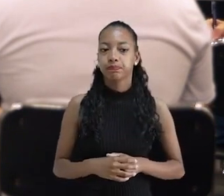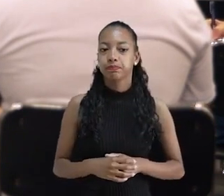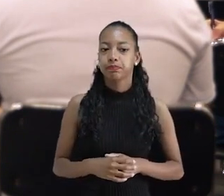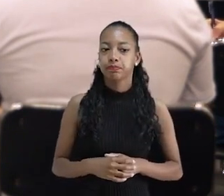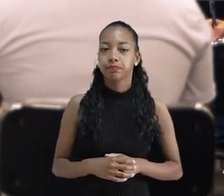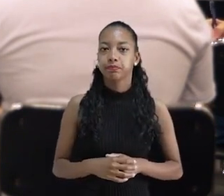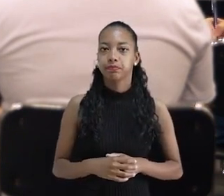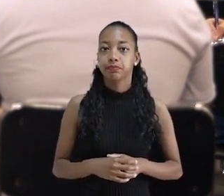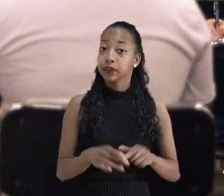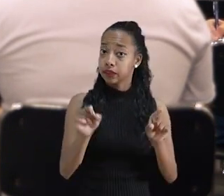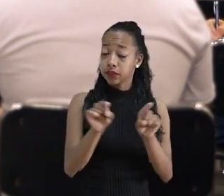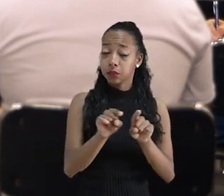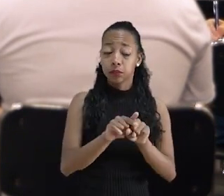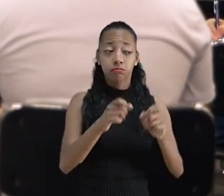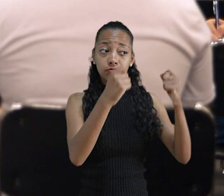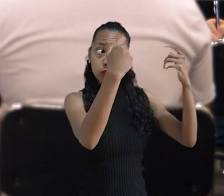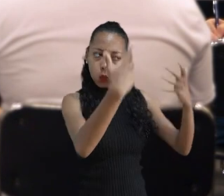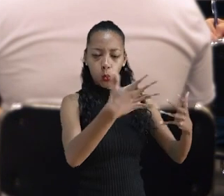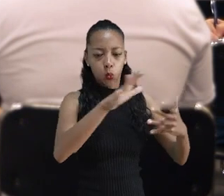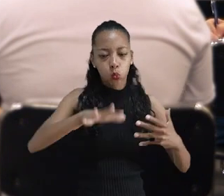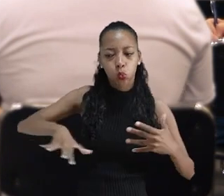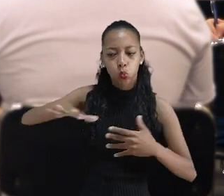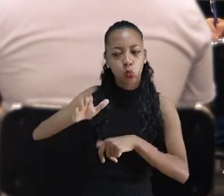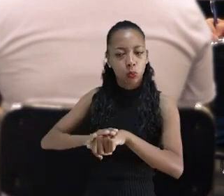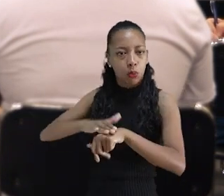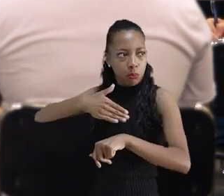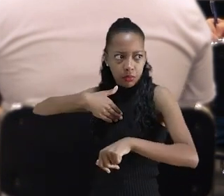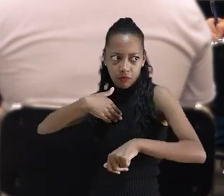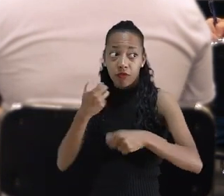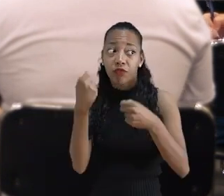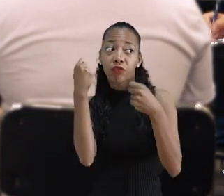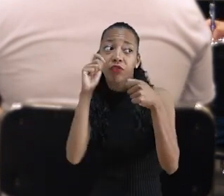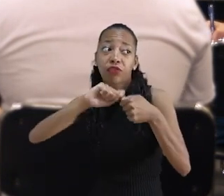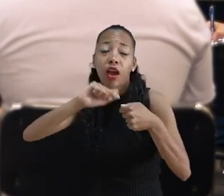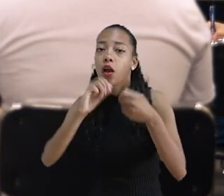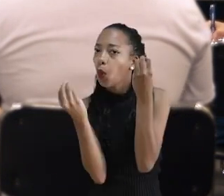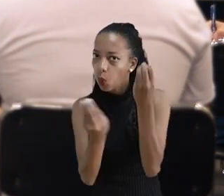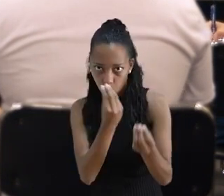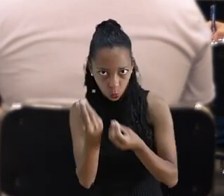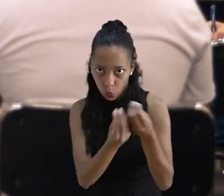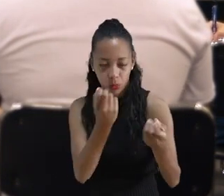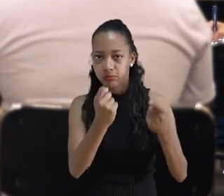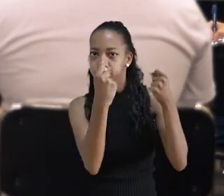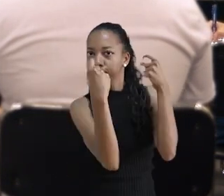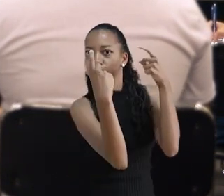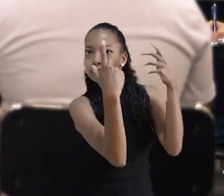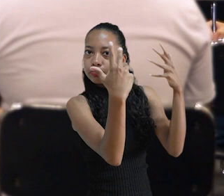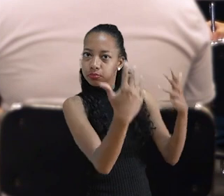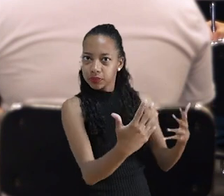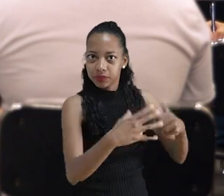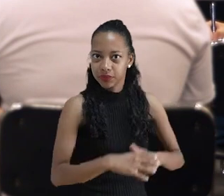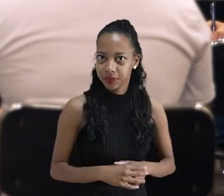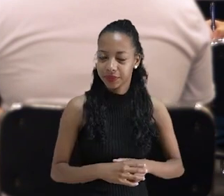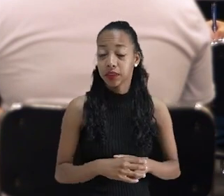para eles o nosso fazer então as referências que nós usamos n era a